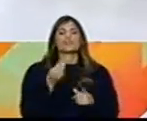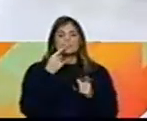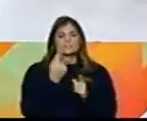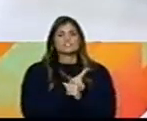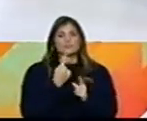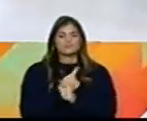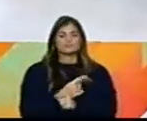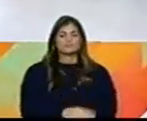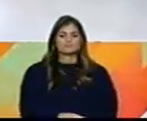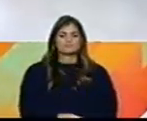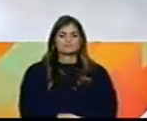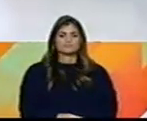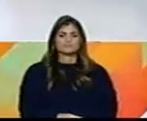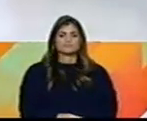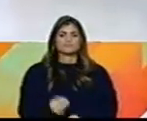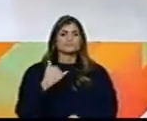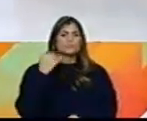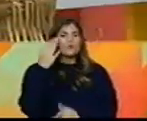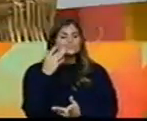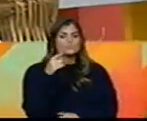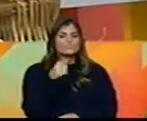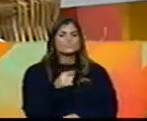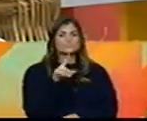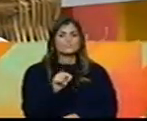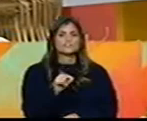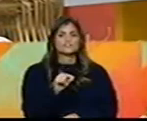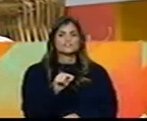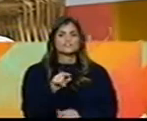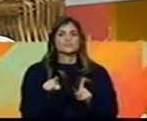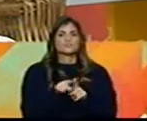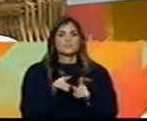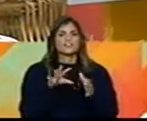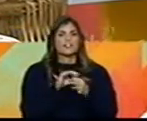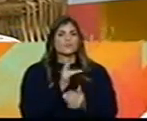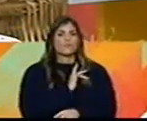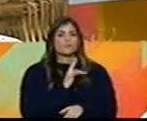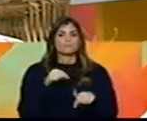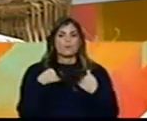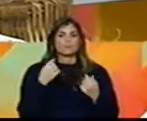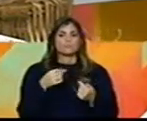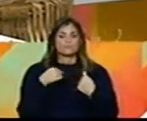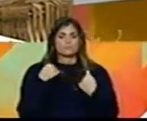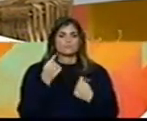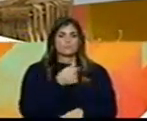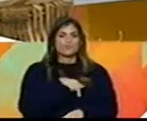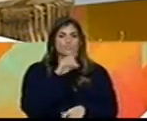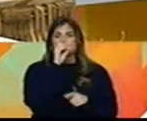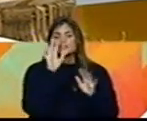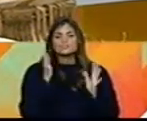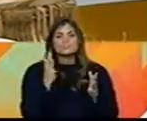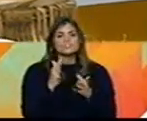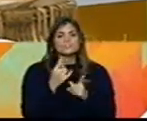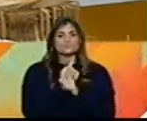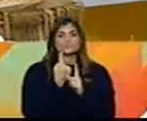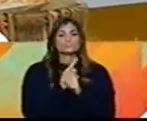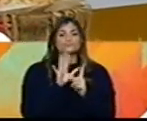alimentação? Assim, eu acho que é uma questão também de amor próprio, não é? De amor próprio por nós e pela natureza e pelo que nos